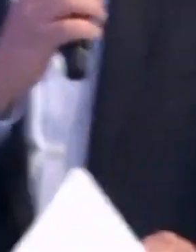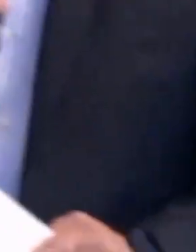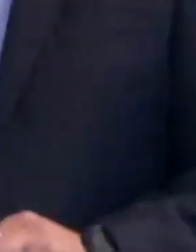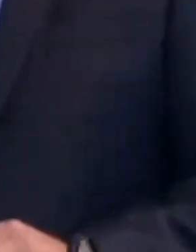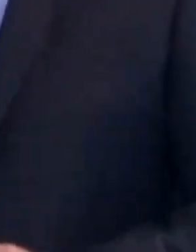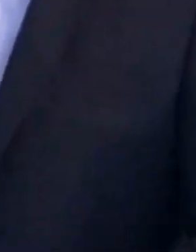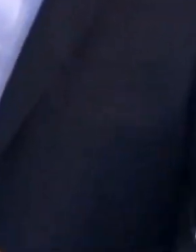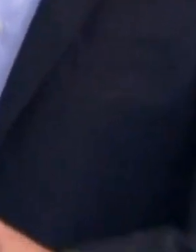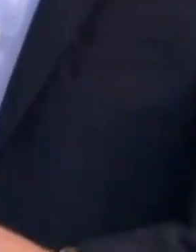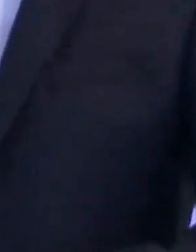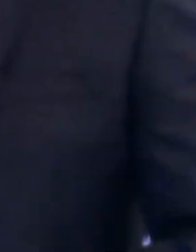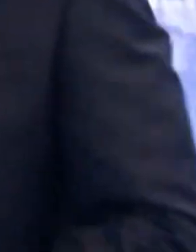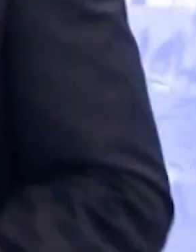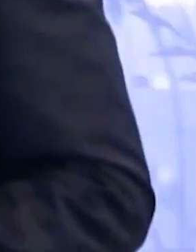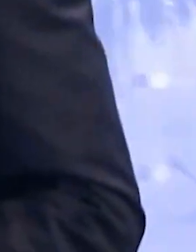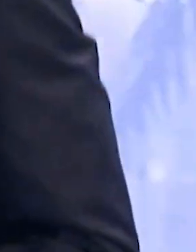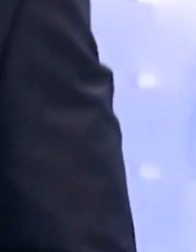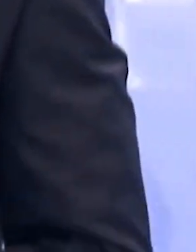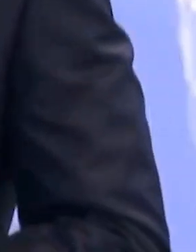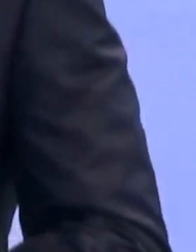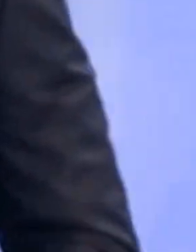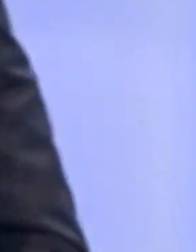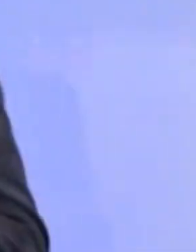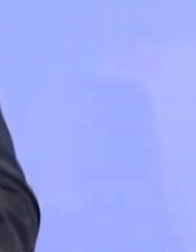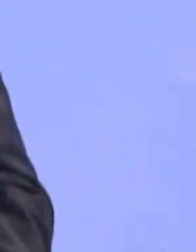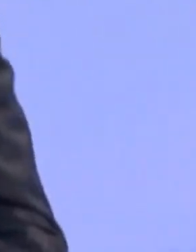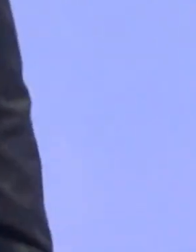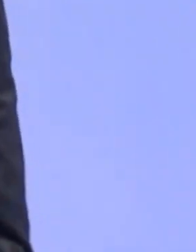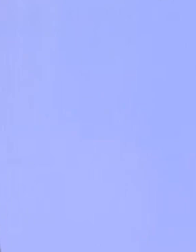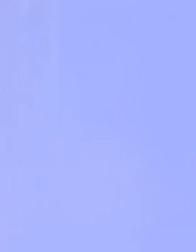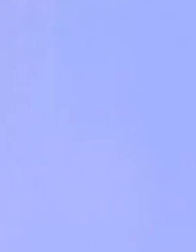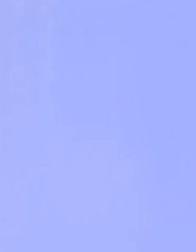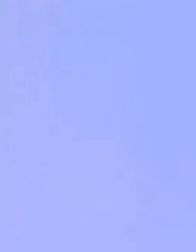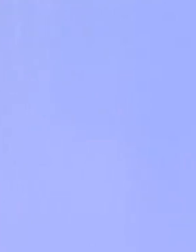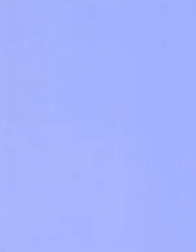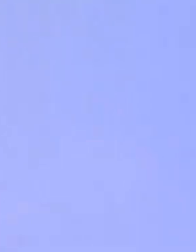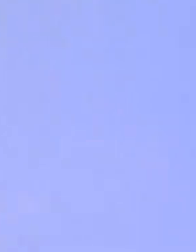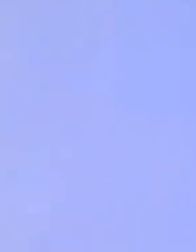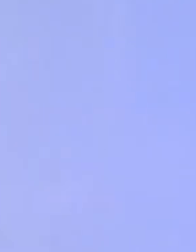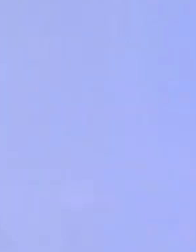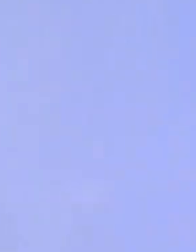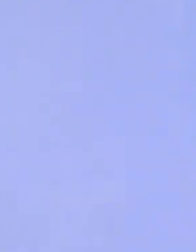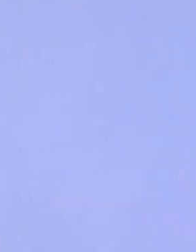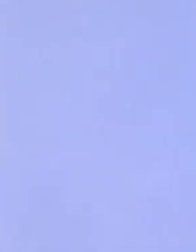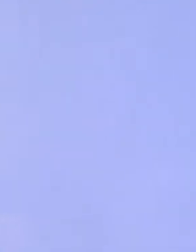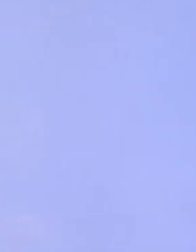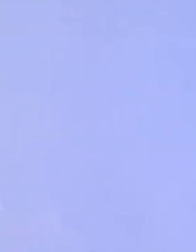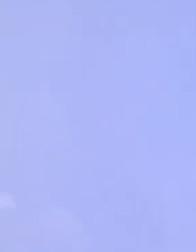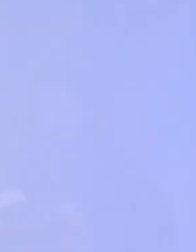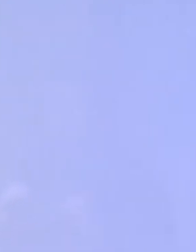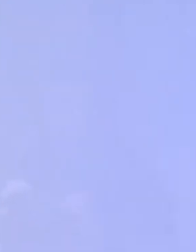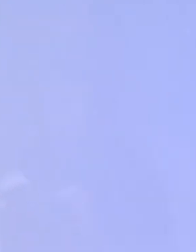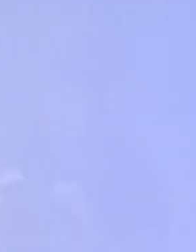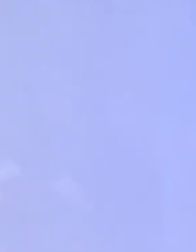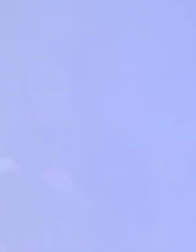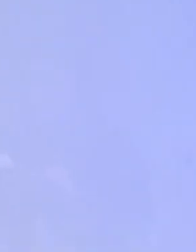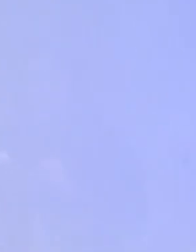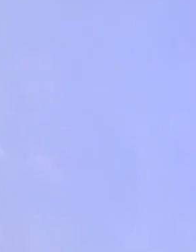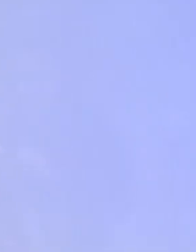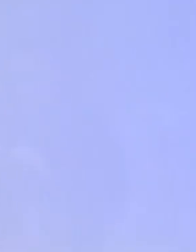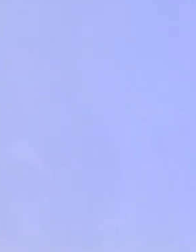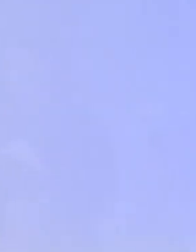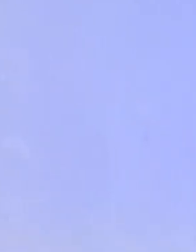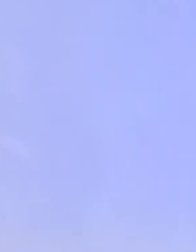Bom dia pessoal, tudo bem? Sejam todos bem-vindos à B3, a